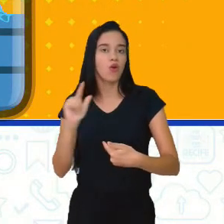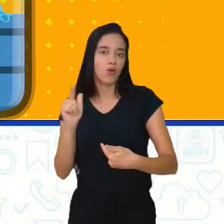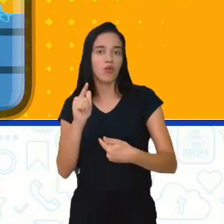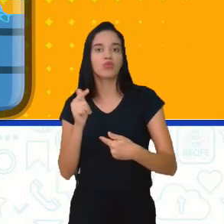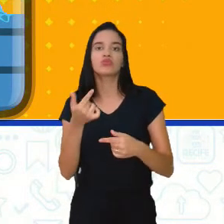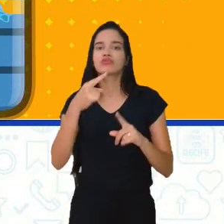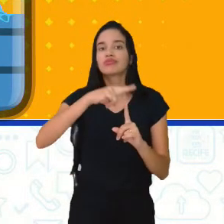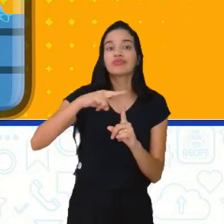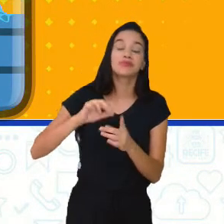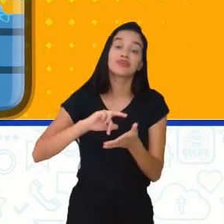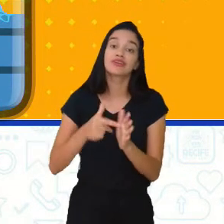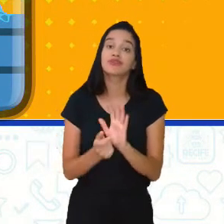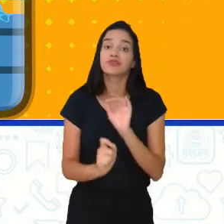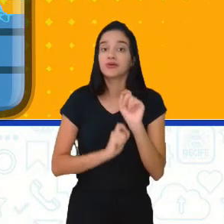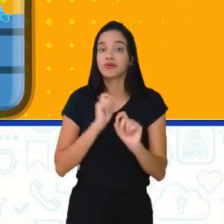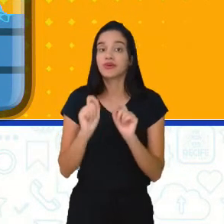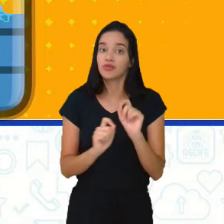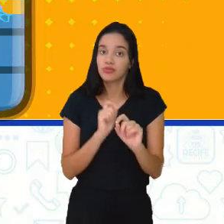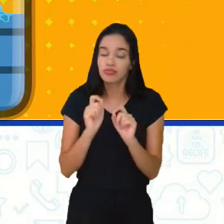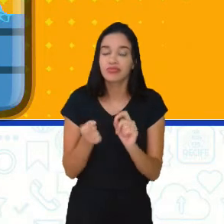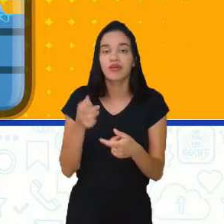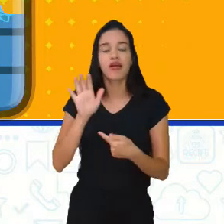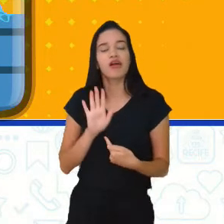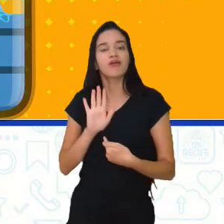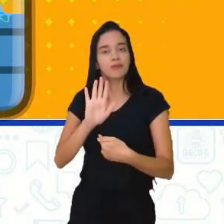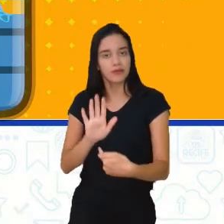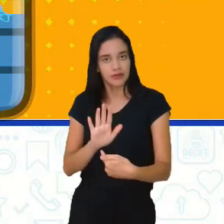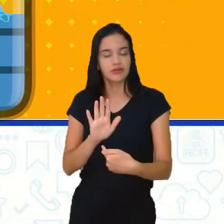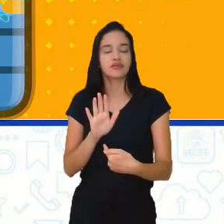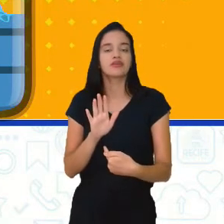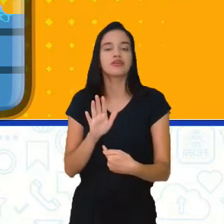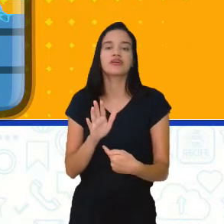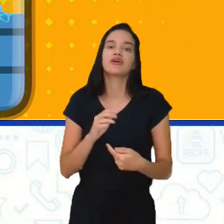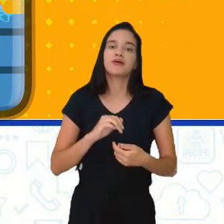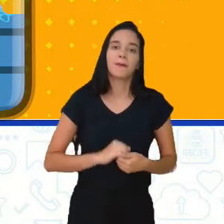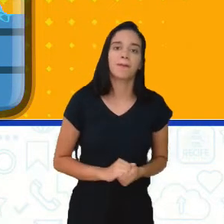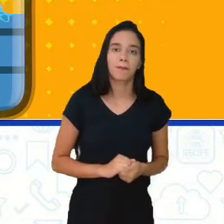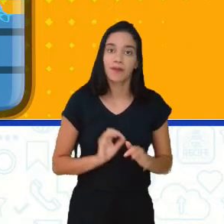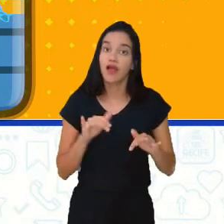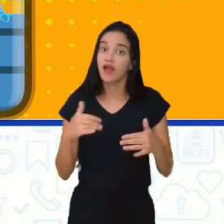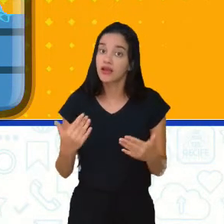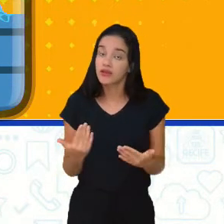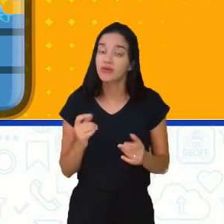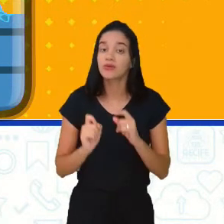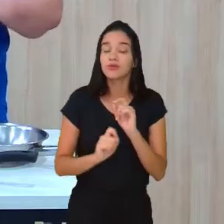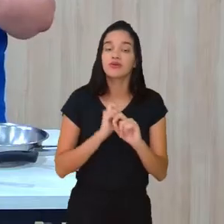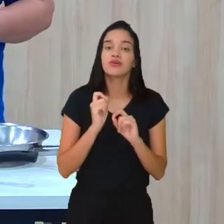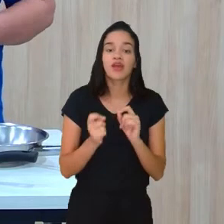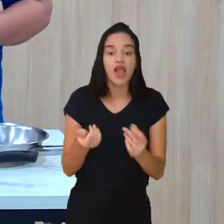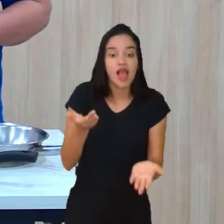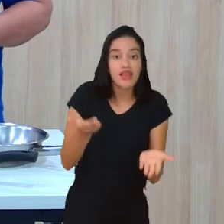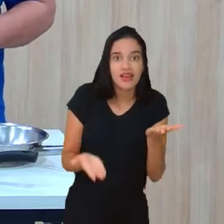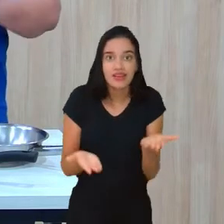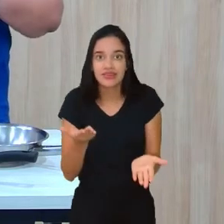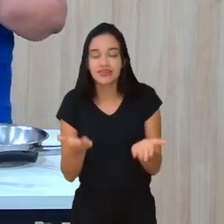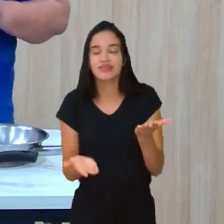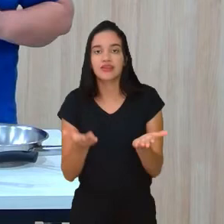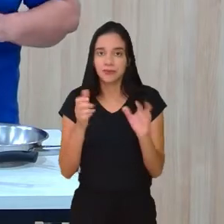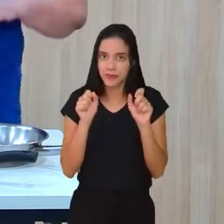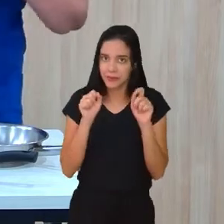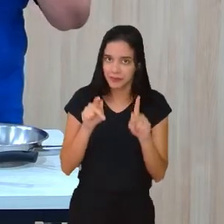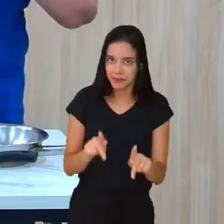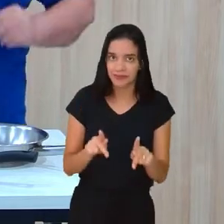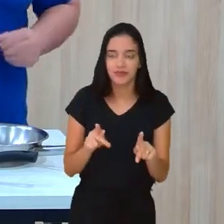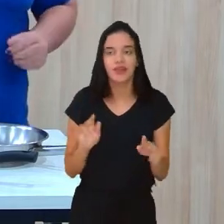outro tipo, ou seja, uma outra representação aí de temperatura. Então, isso aí é a questão do equilíbrio térmico,